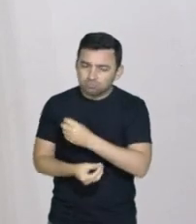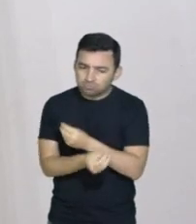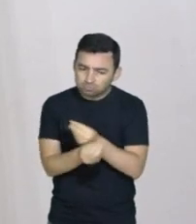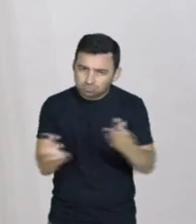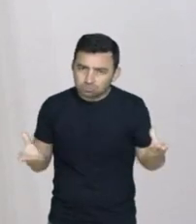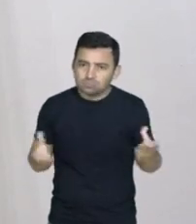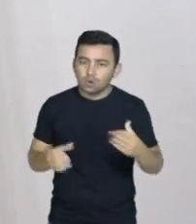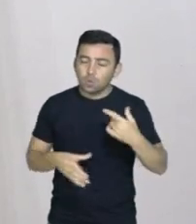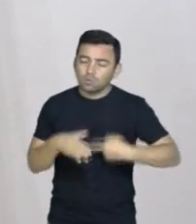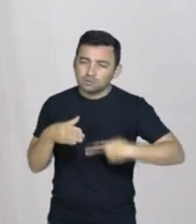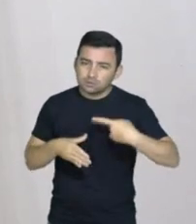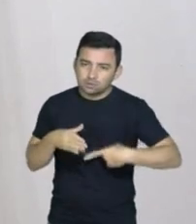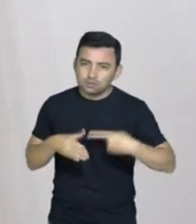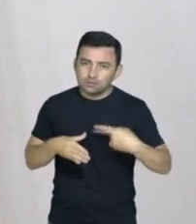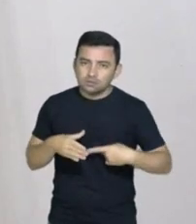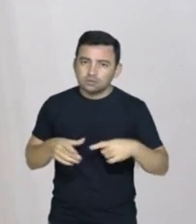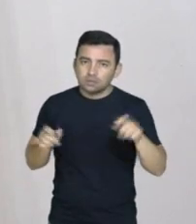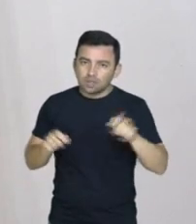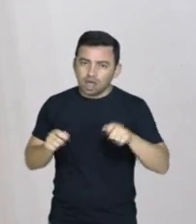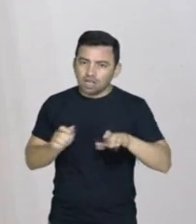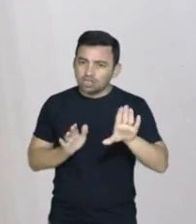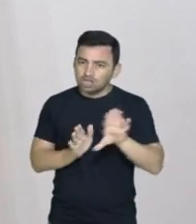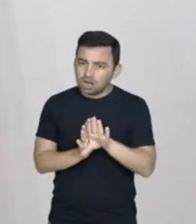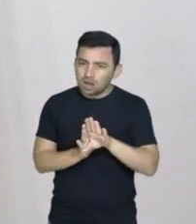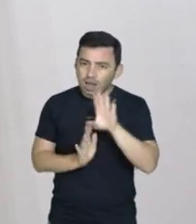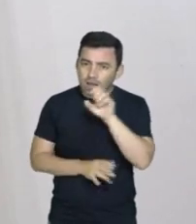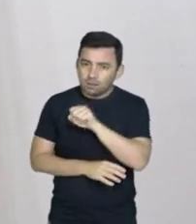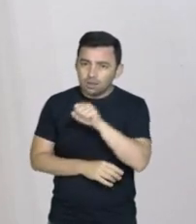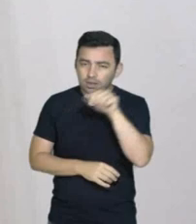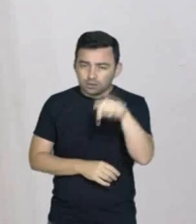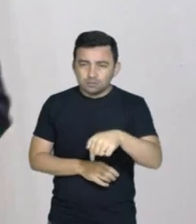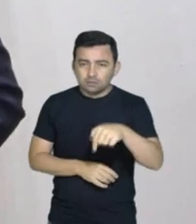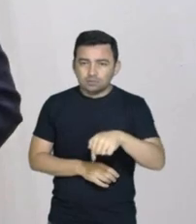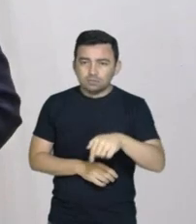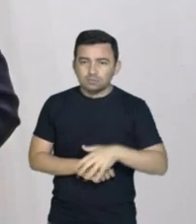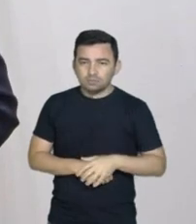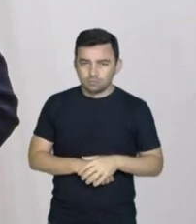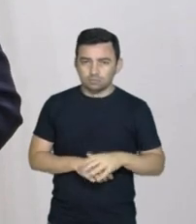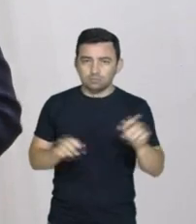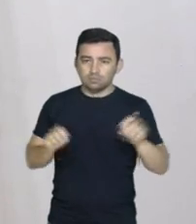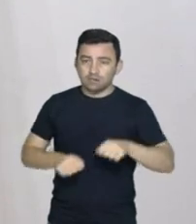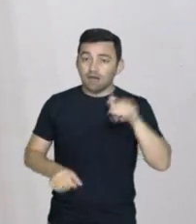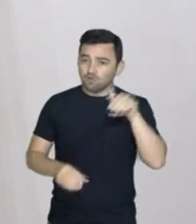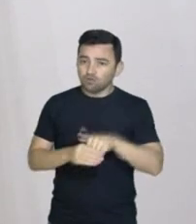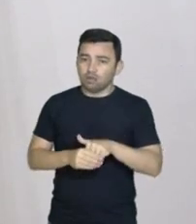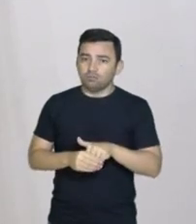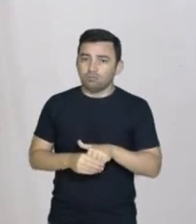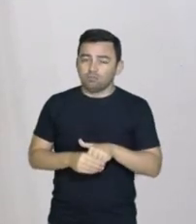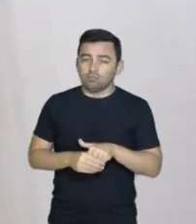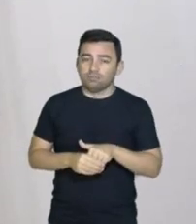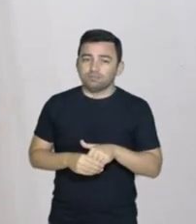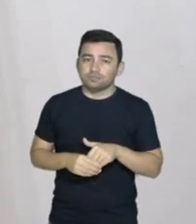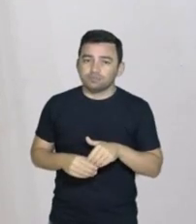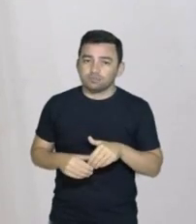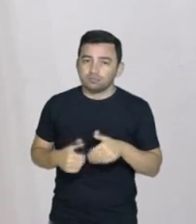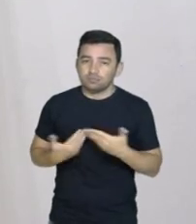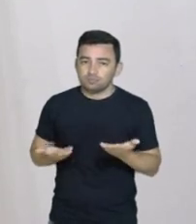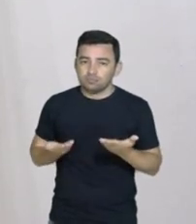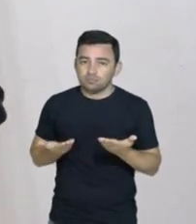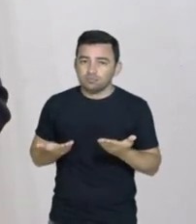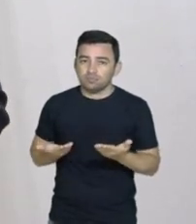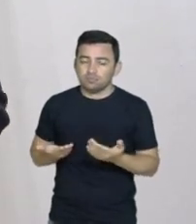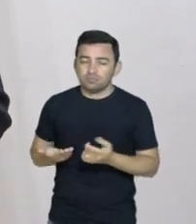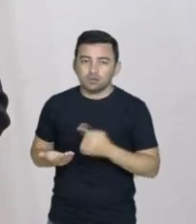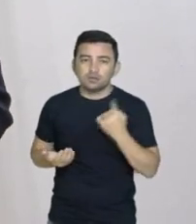para as comissões para que chegue logo aqui no plenário para que a gente possa voltar dentro daquilo que nos